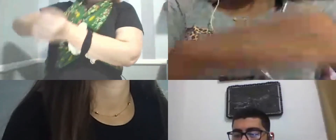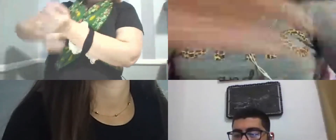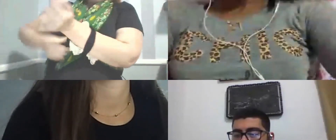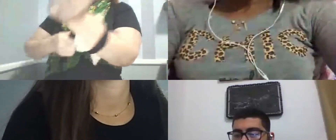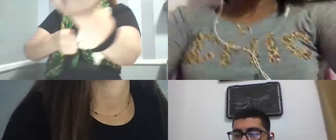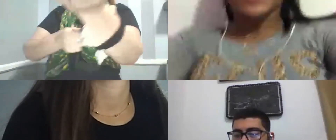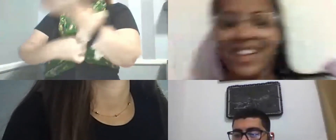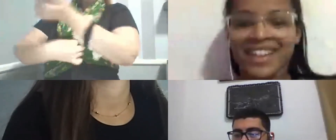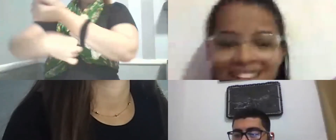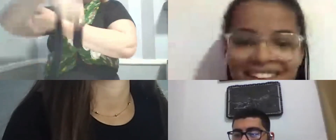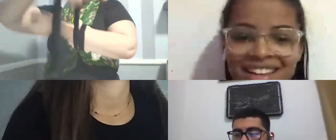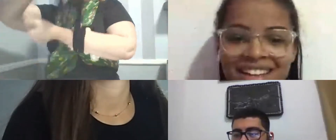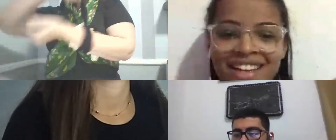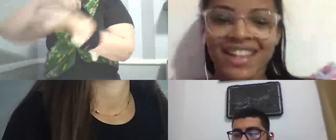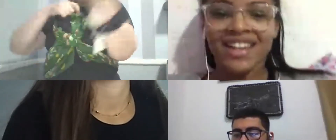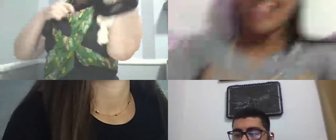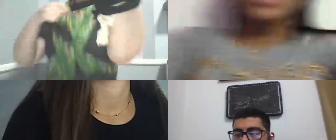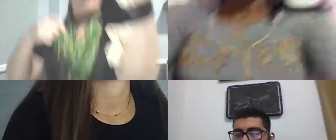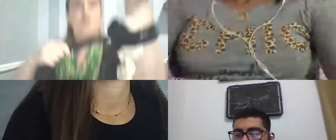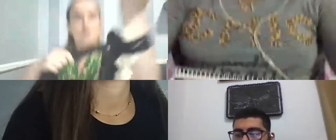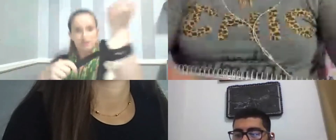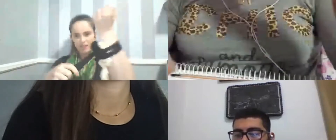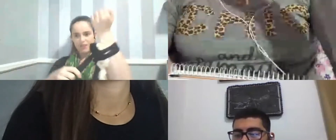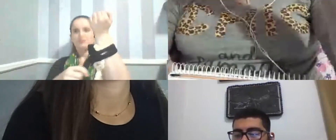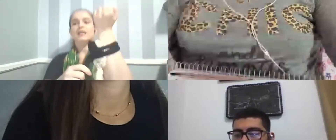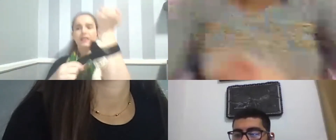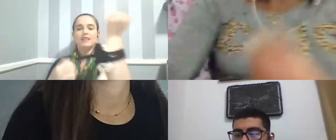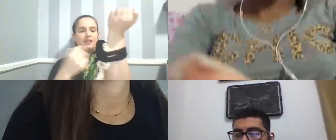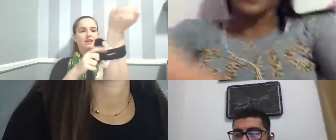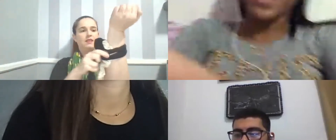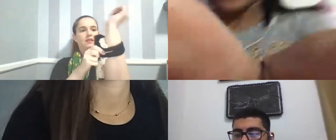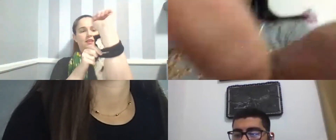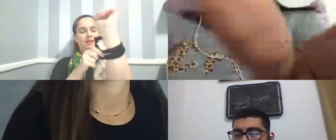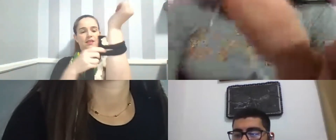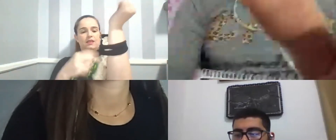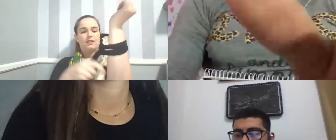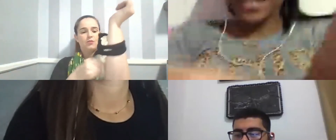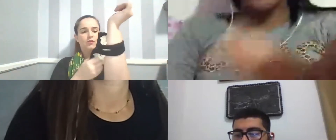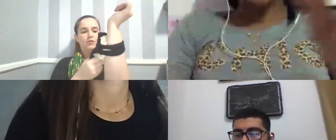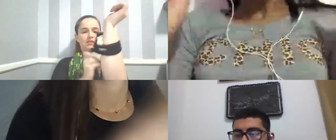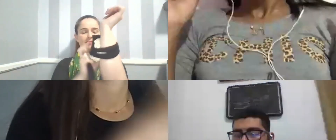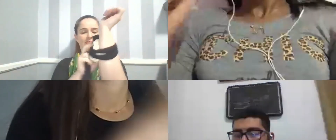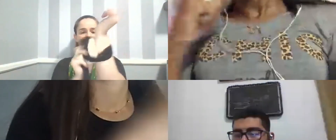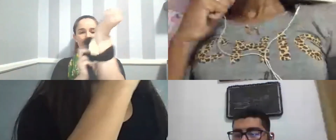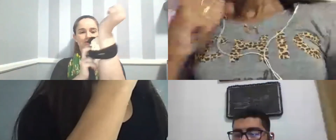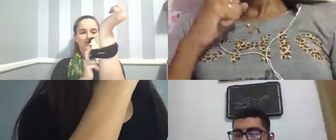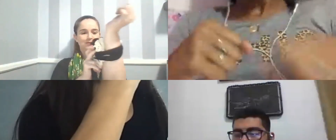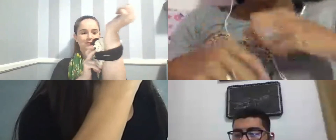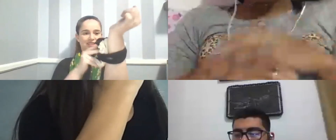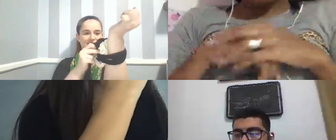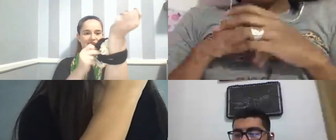eu estou assim porque eu estou me virando aqui, mas com a vítima, né? Eu estou, no